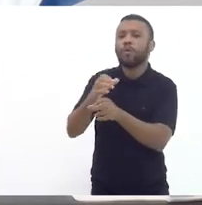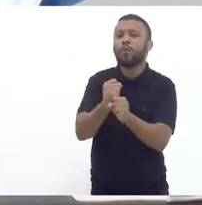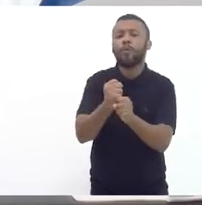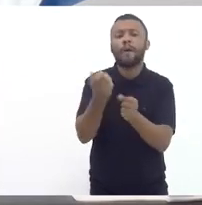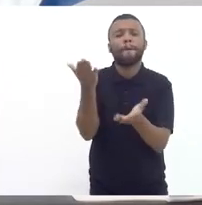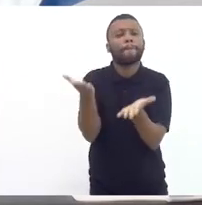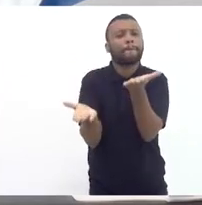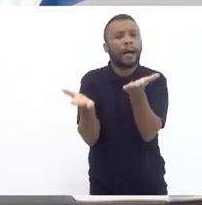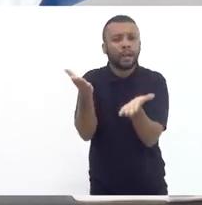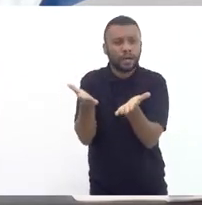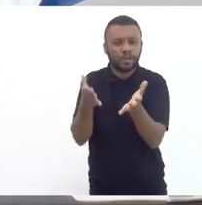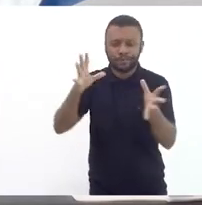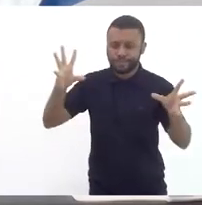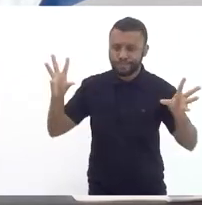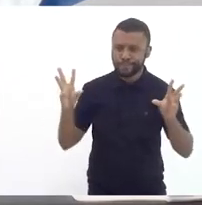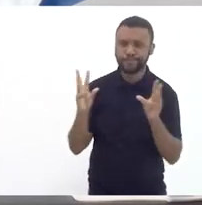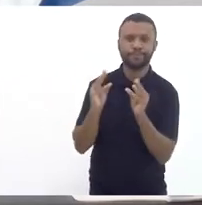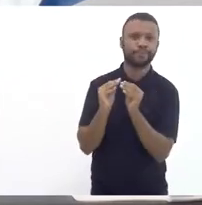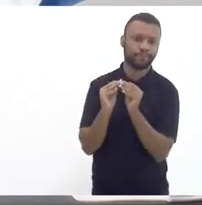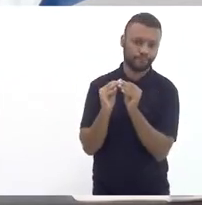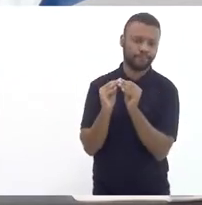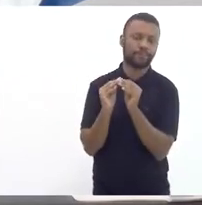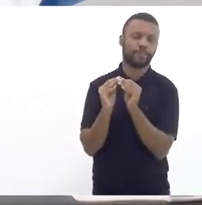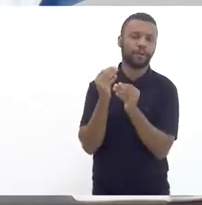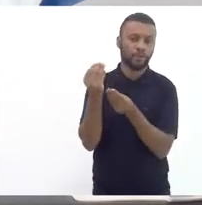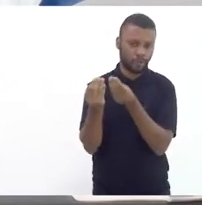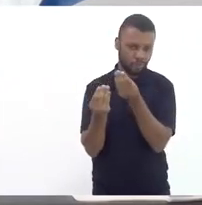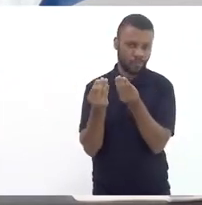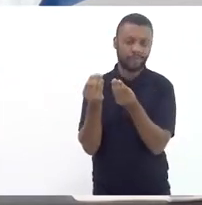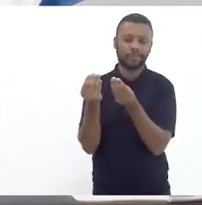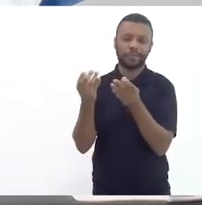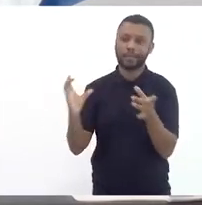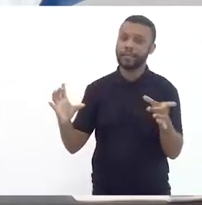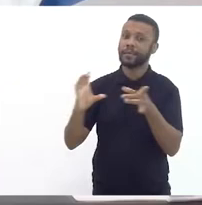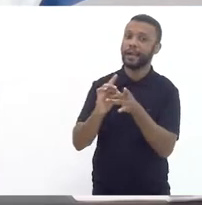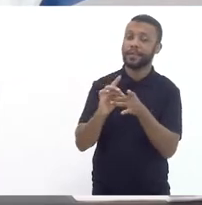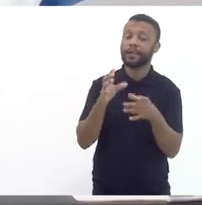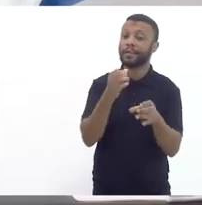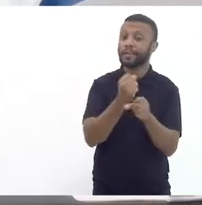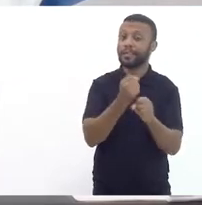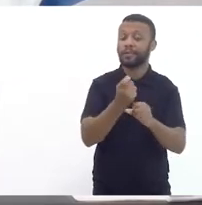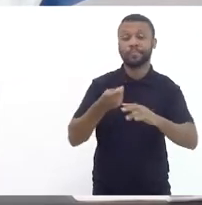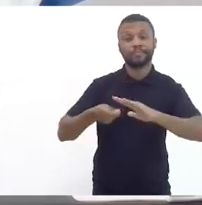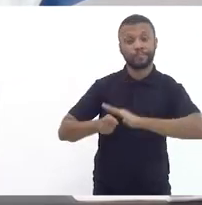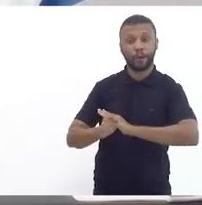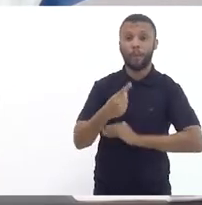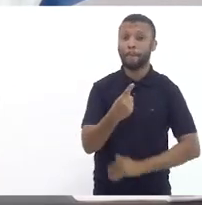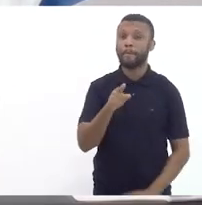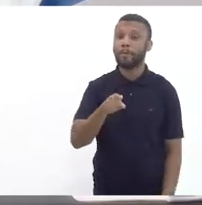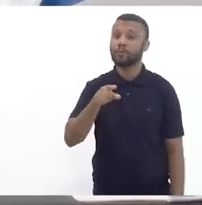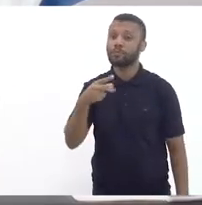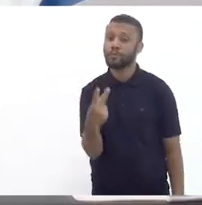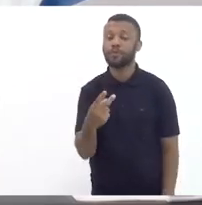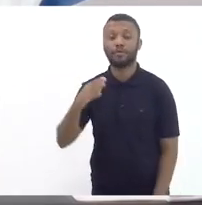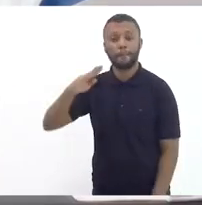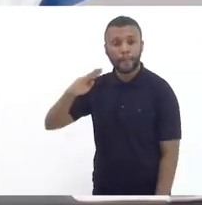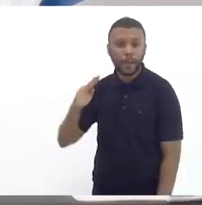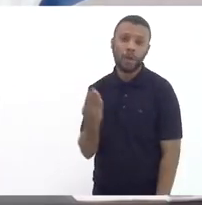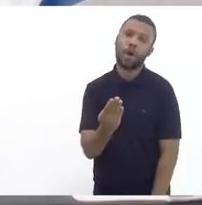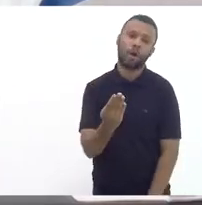infraestrutura como parte desse somatório de 1,2, dessa soma de 1,2 bilhão que havia sido,